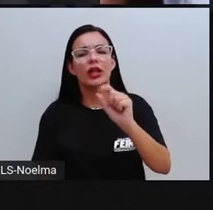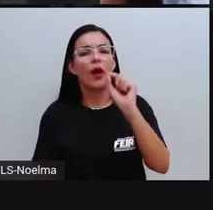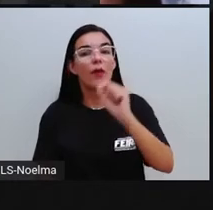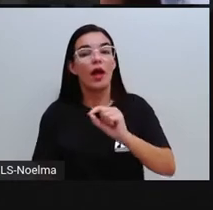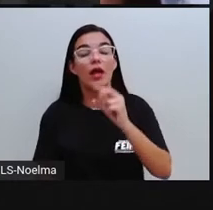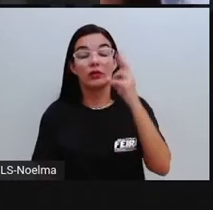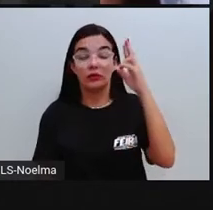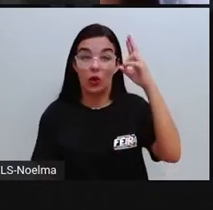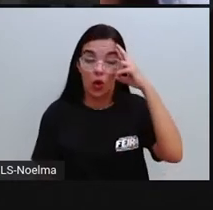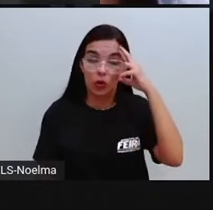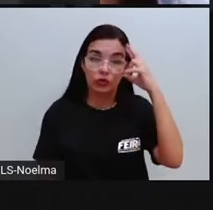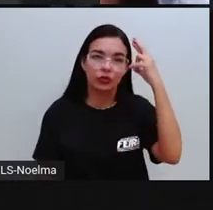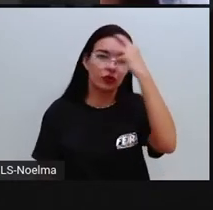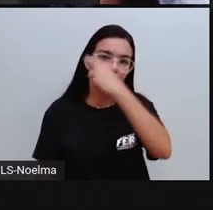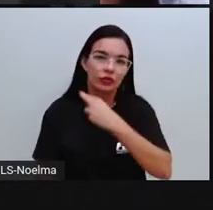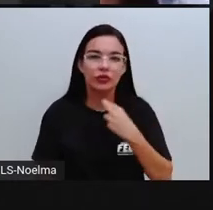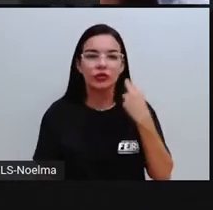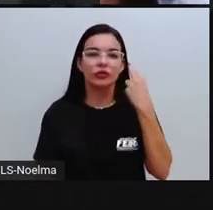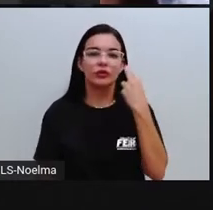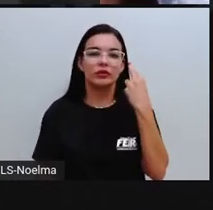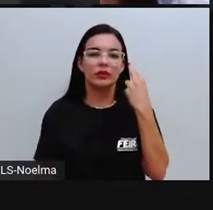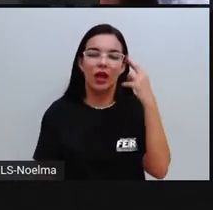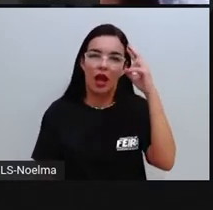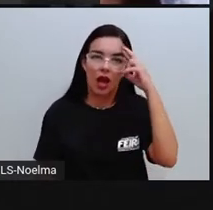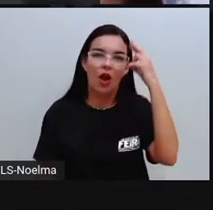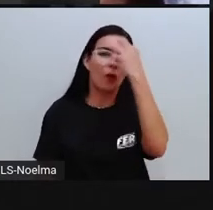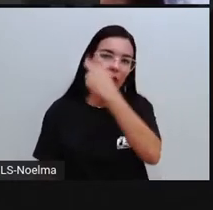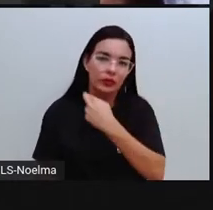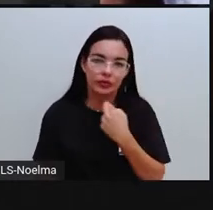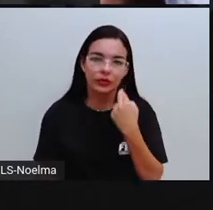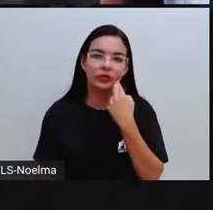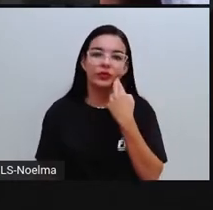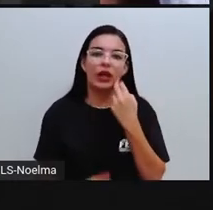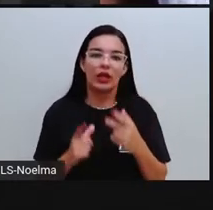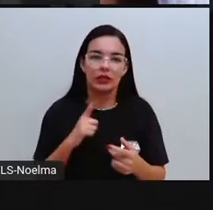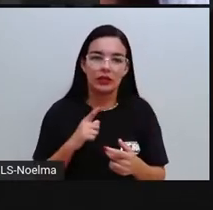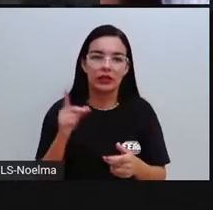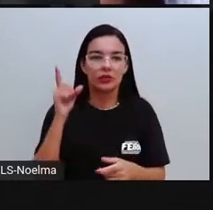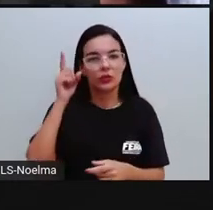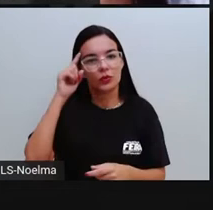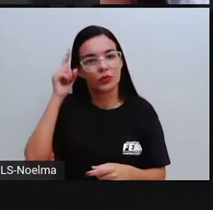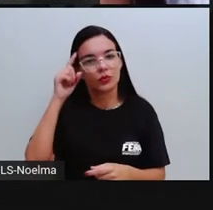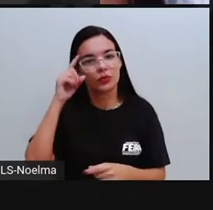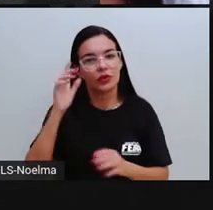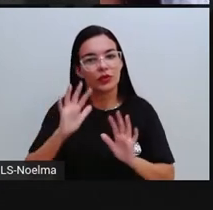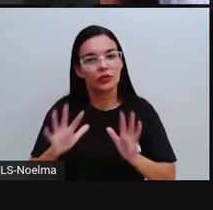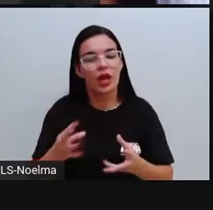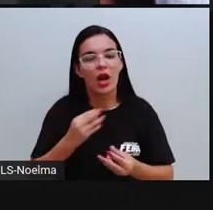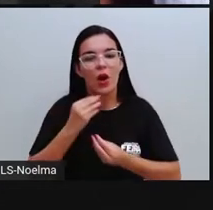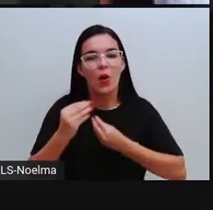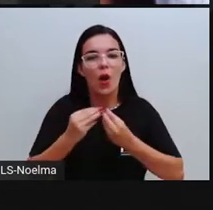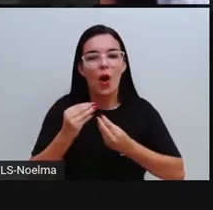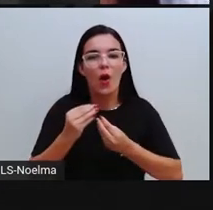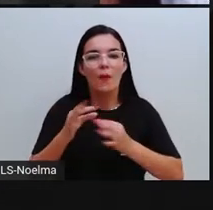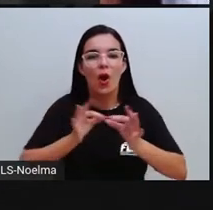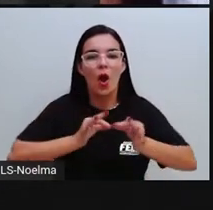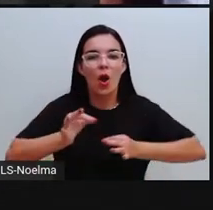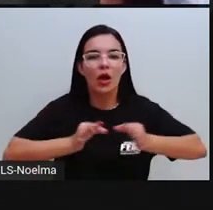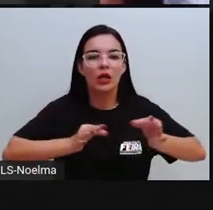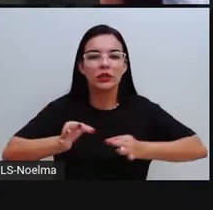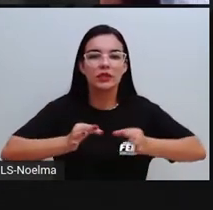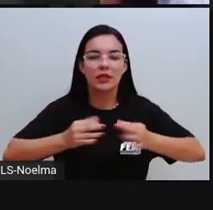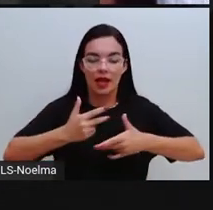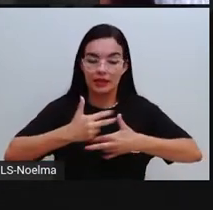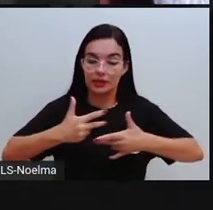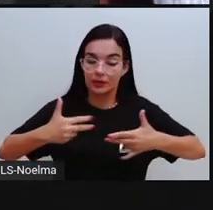observou a importância da rotina numa outra videoaula, né? E a Pro já mostrou como a gente pode organizar as nossas